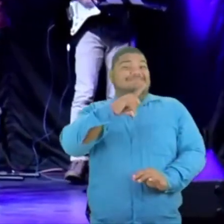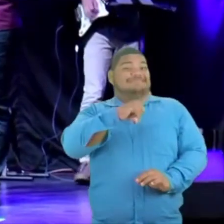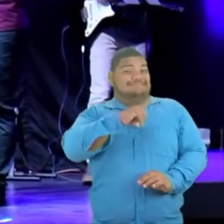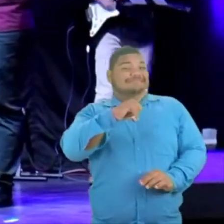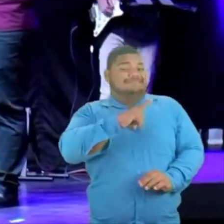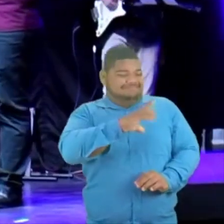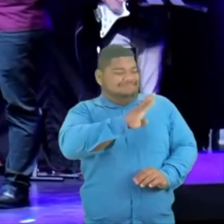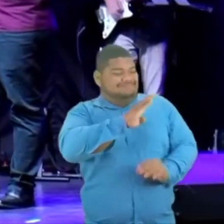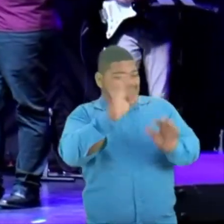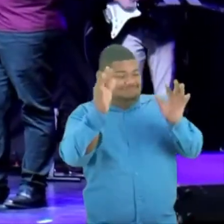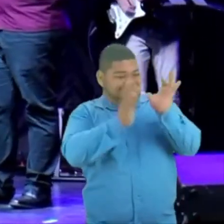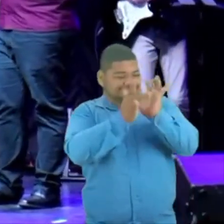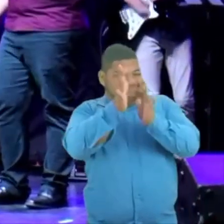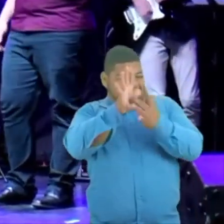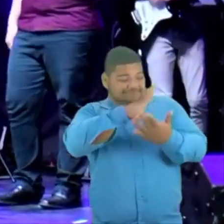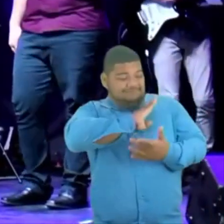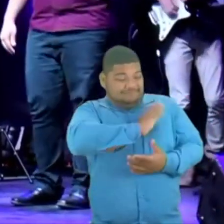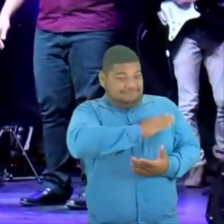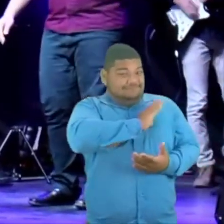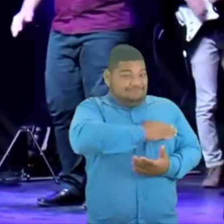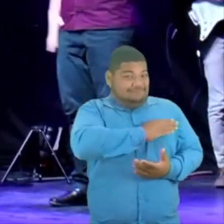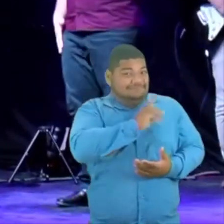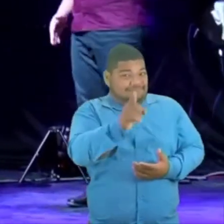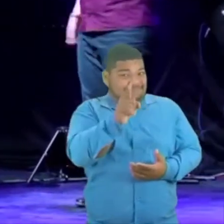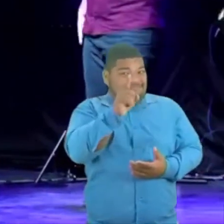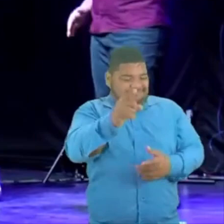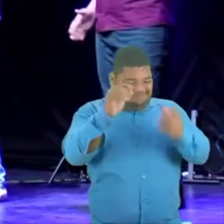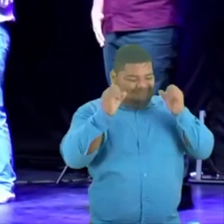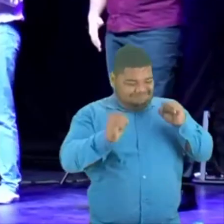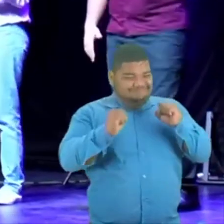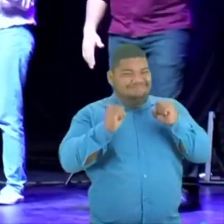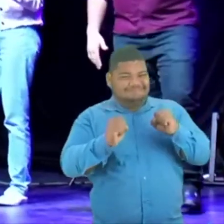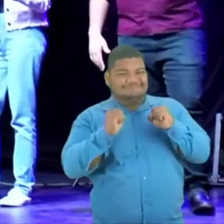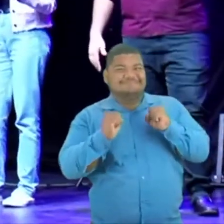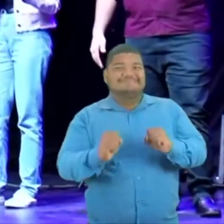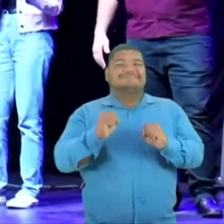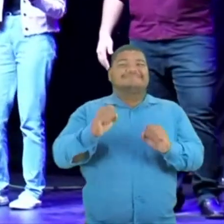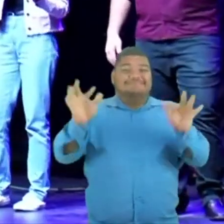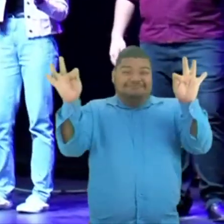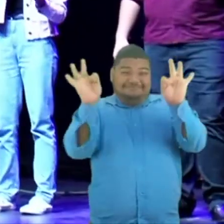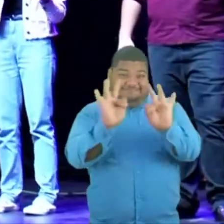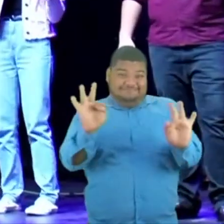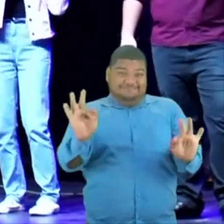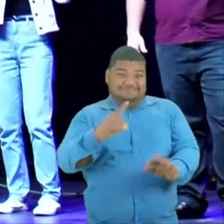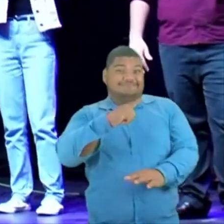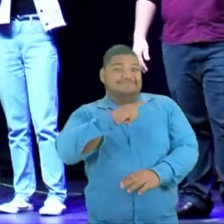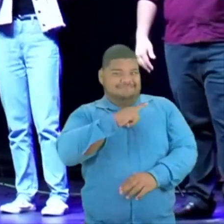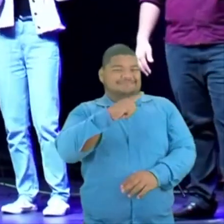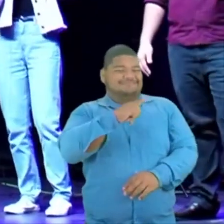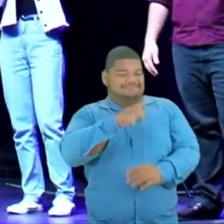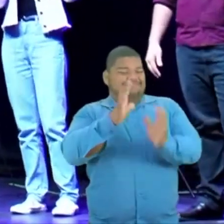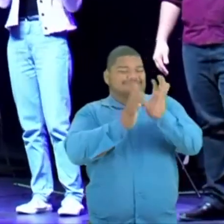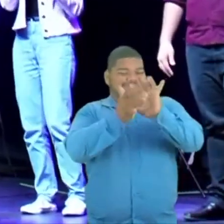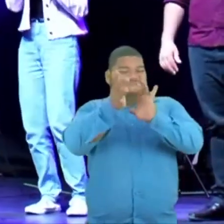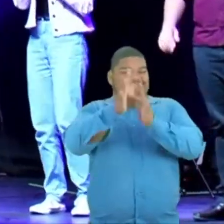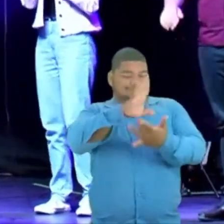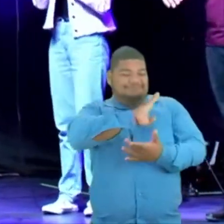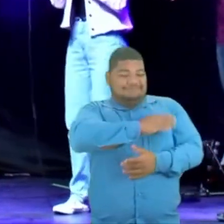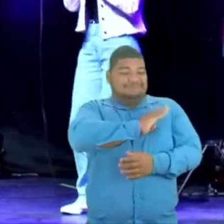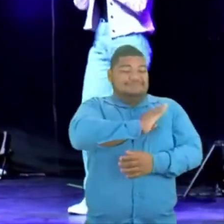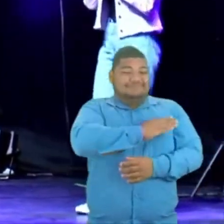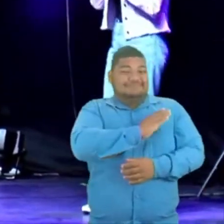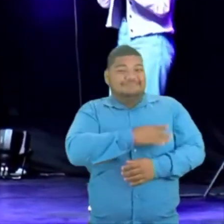tendo Jesus no coração. Você só pode ser feliz tendo Jesus